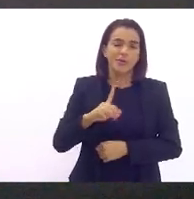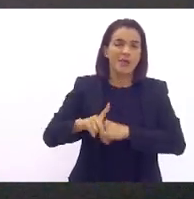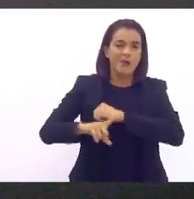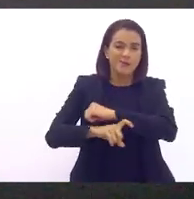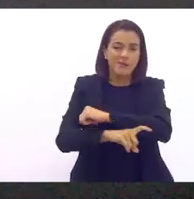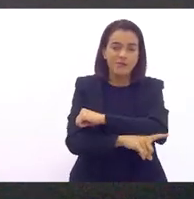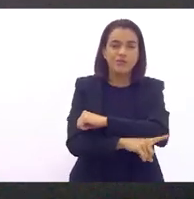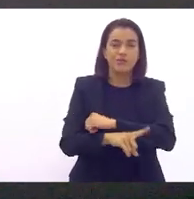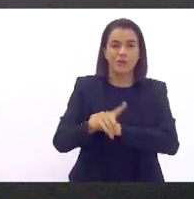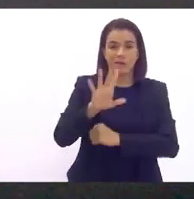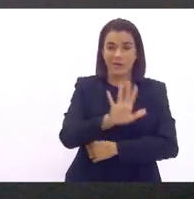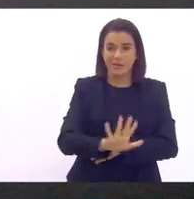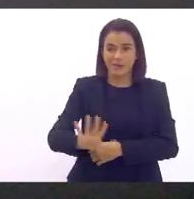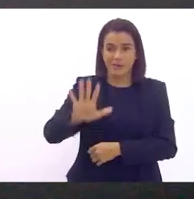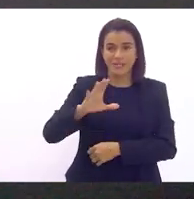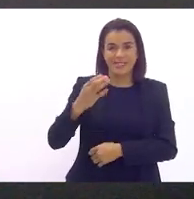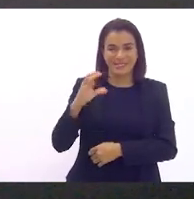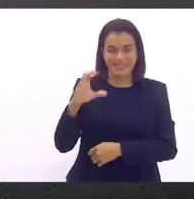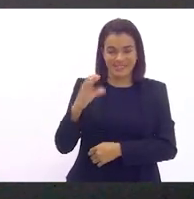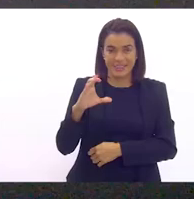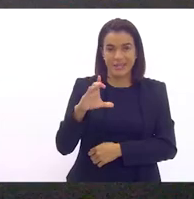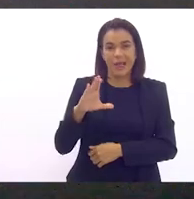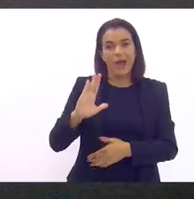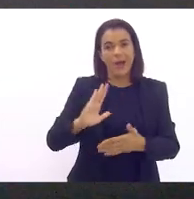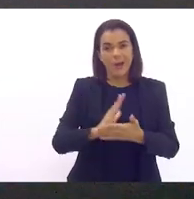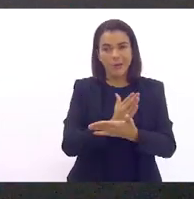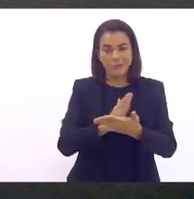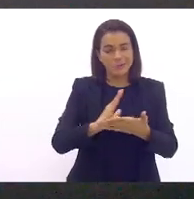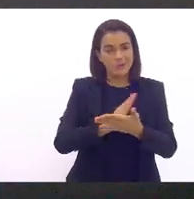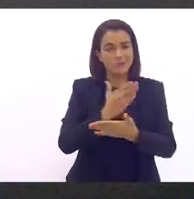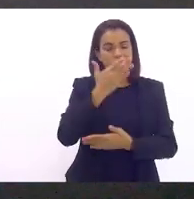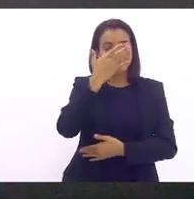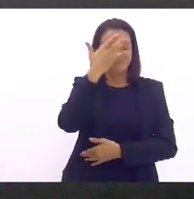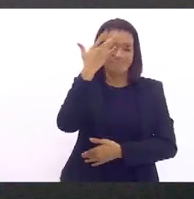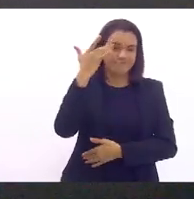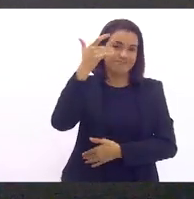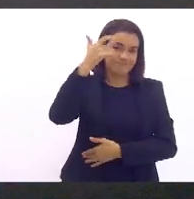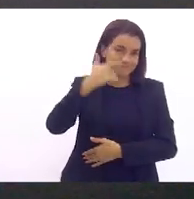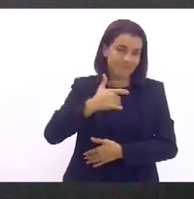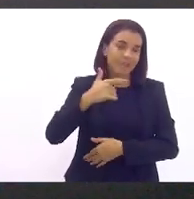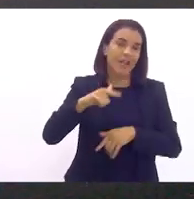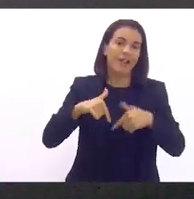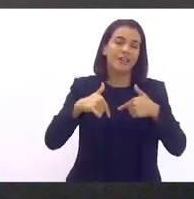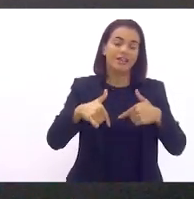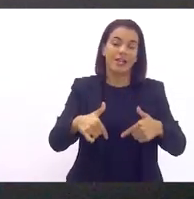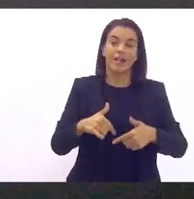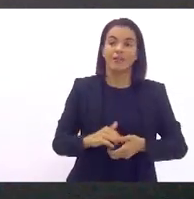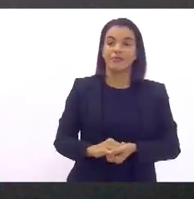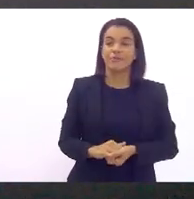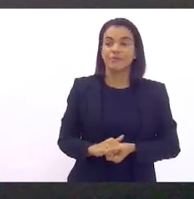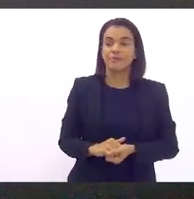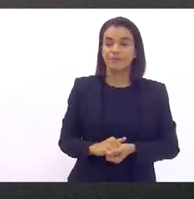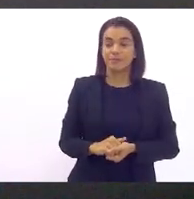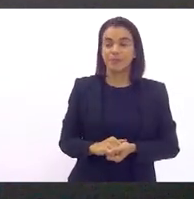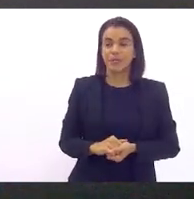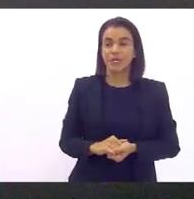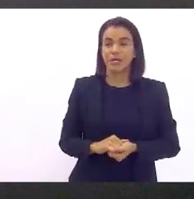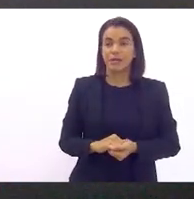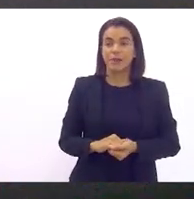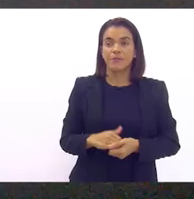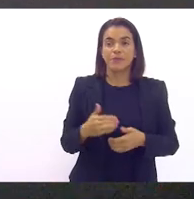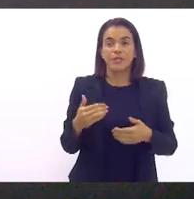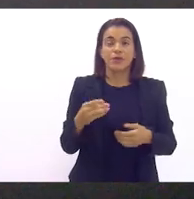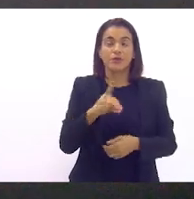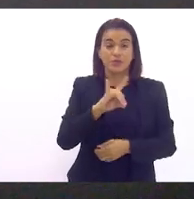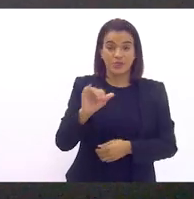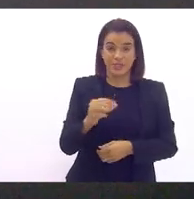ciência algumas funções que eu exerci tarefas que eu fiz nacionalmente e nesse desde